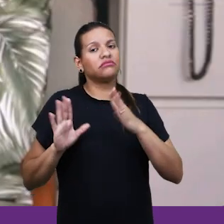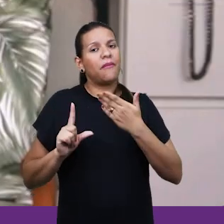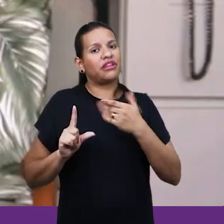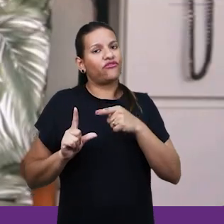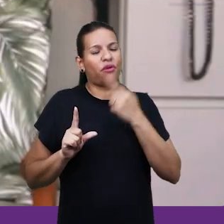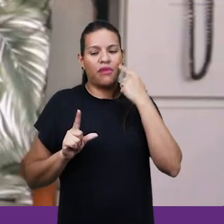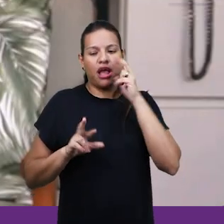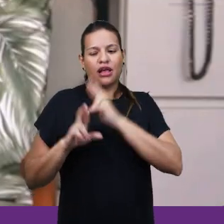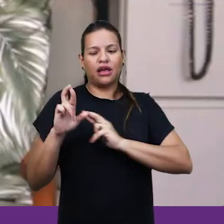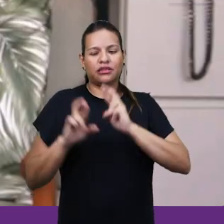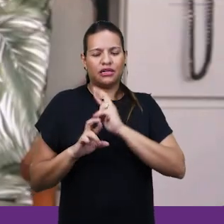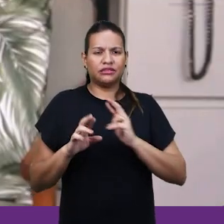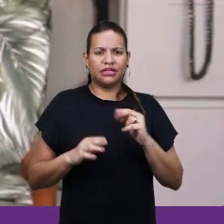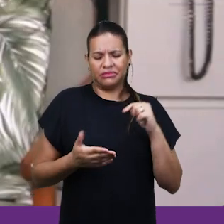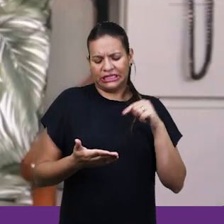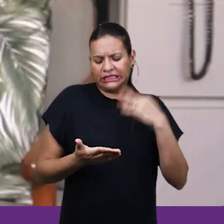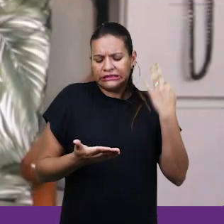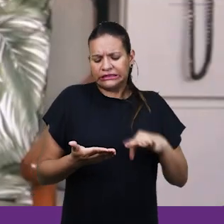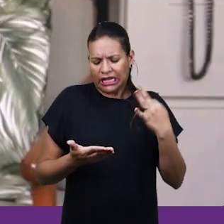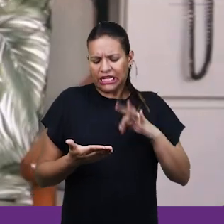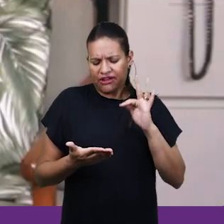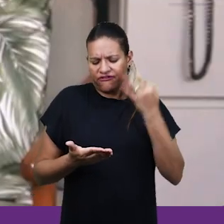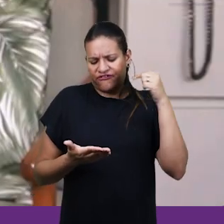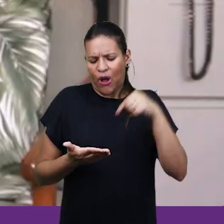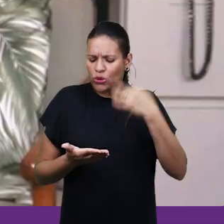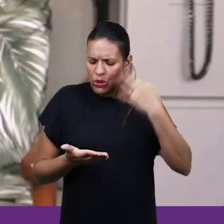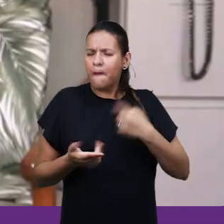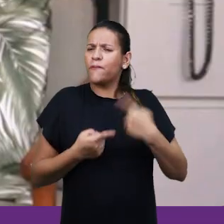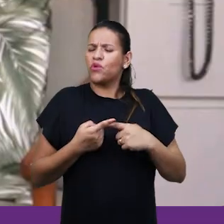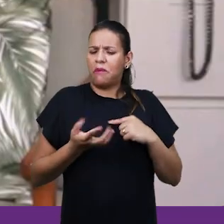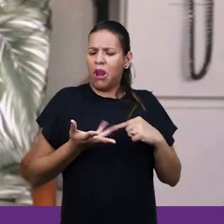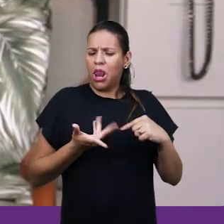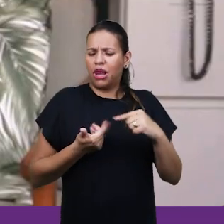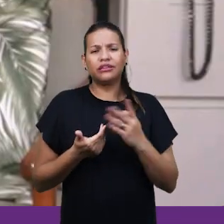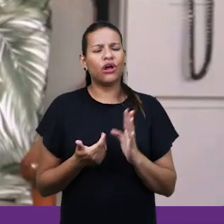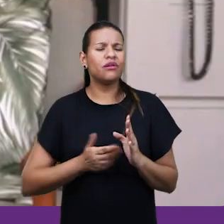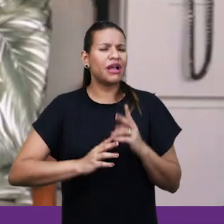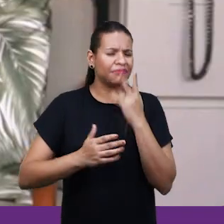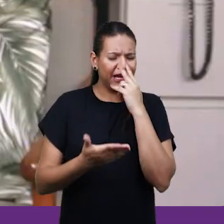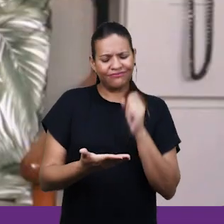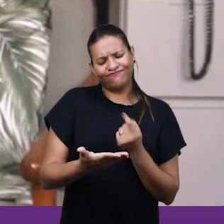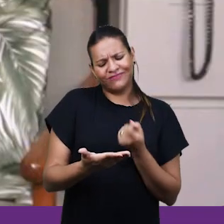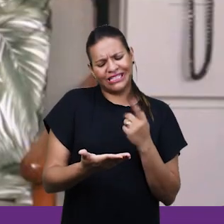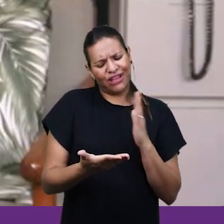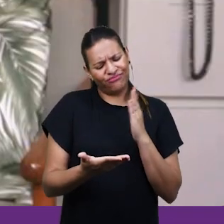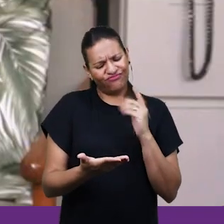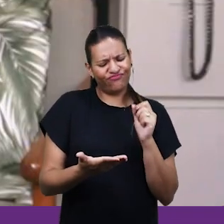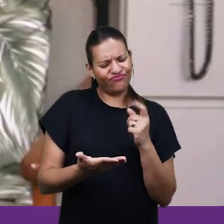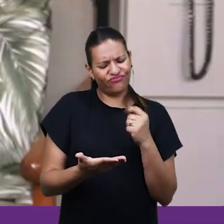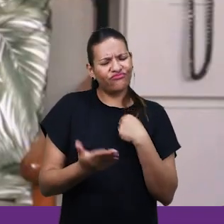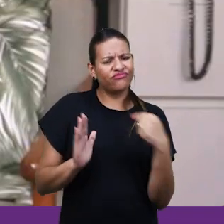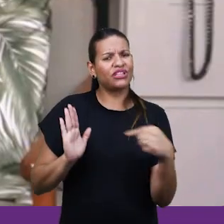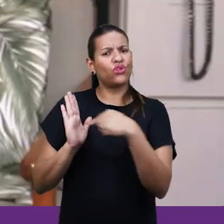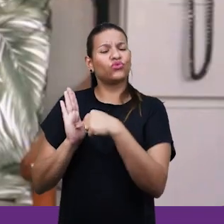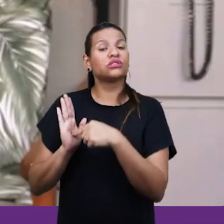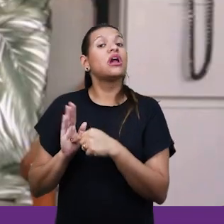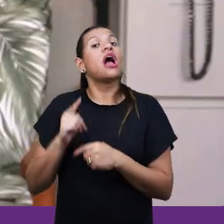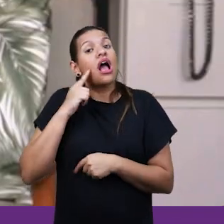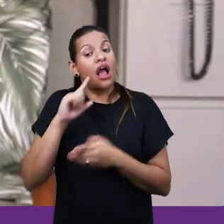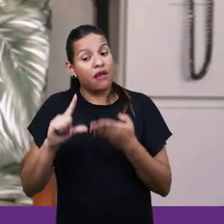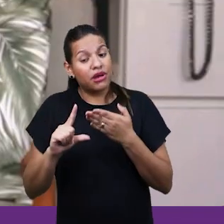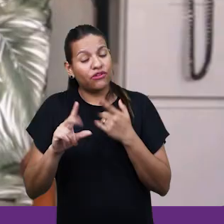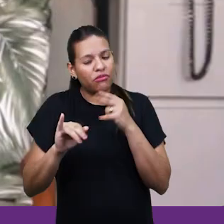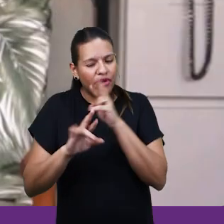tem a possibilidade de fazer essa denúncia e vai caber, então, a própria plataforma fazer a análise. O eleitor não precisa ter certeza absoluta de que aquilo é falso, né?